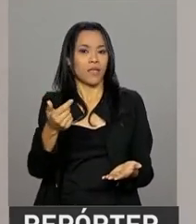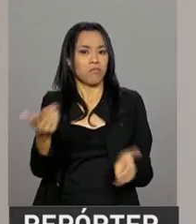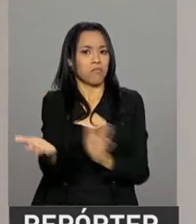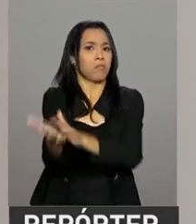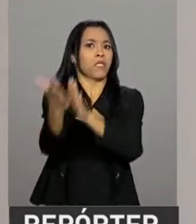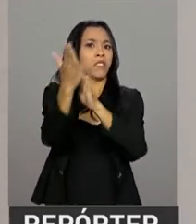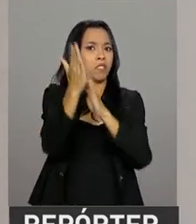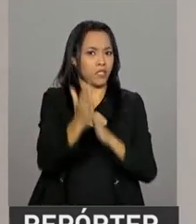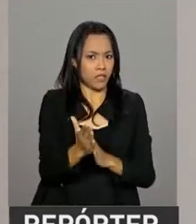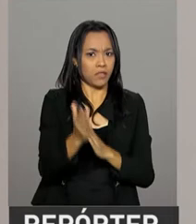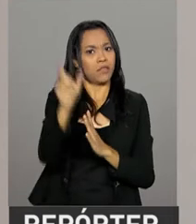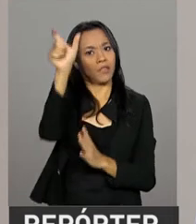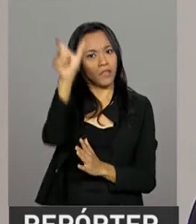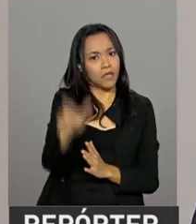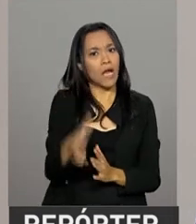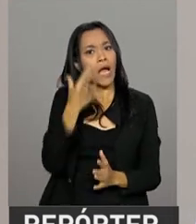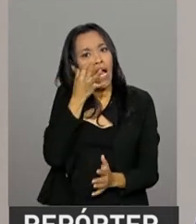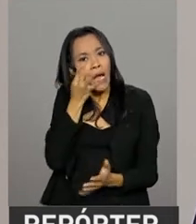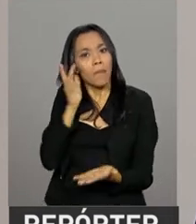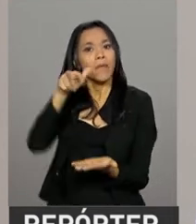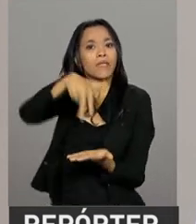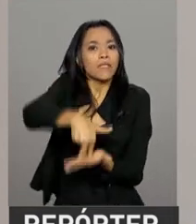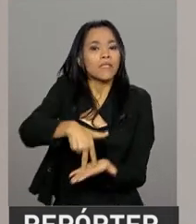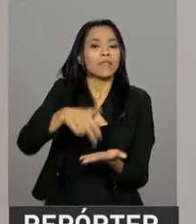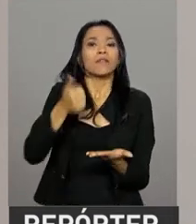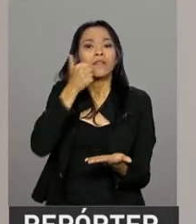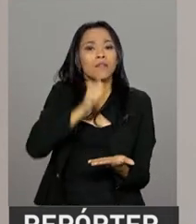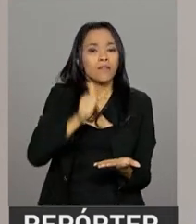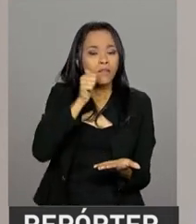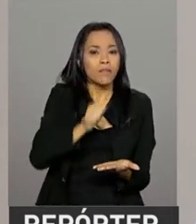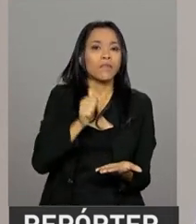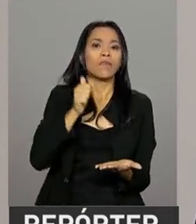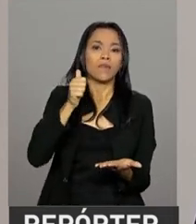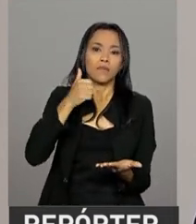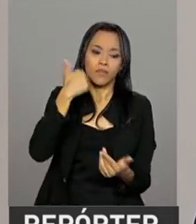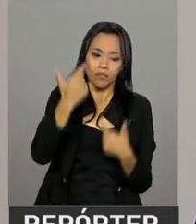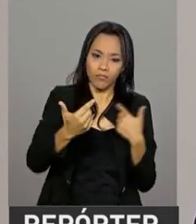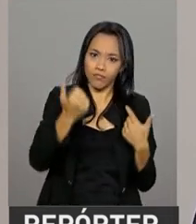a presença da mulher na vida brasileira